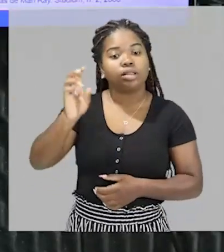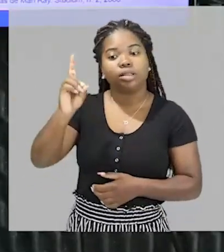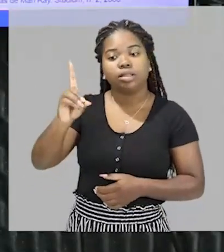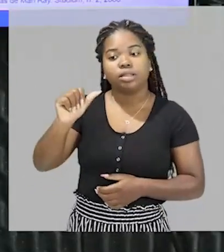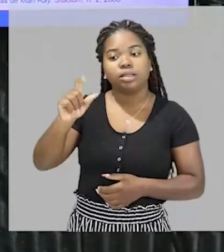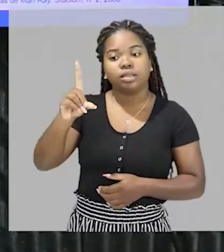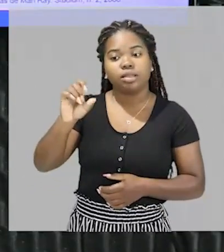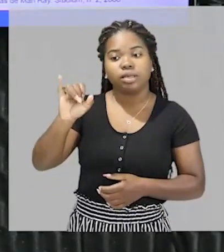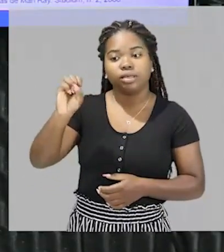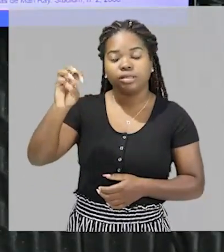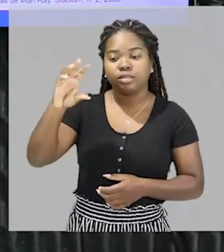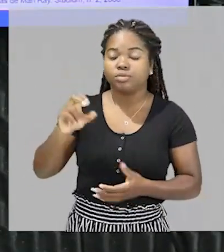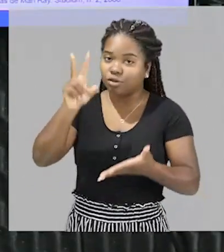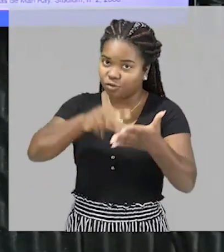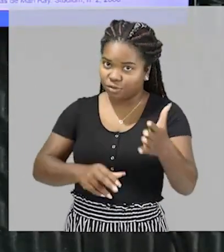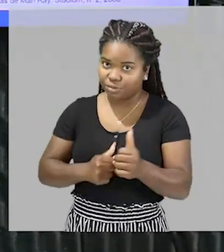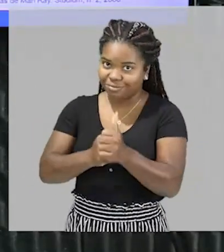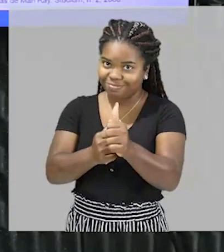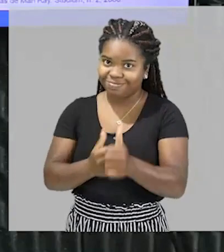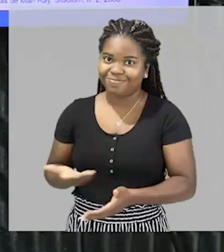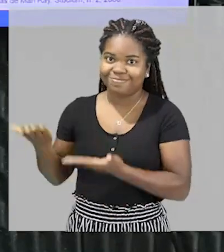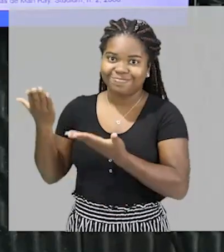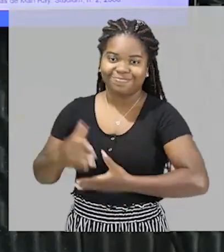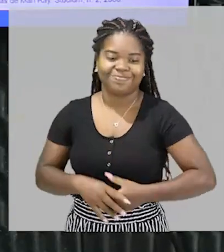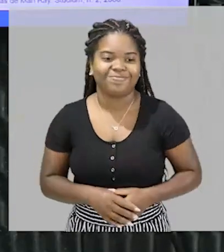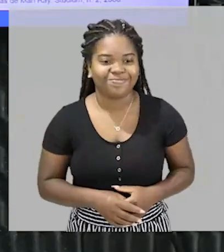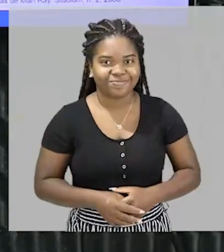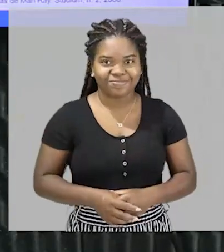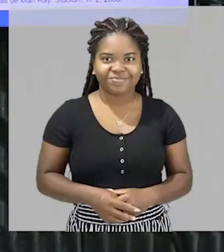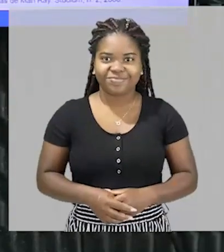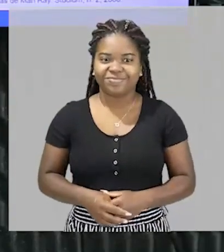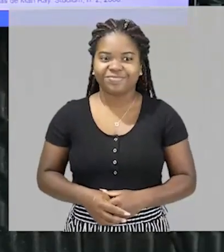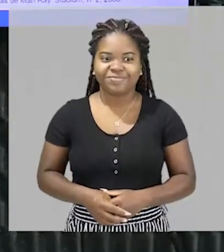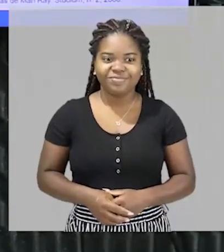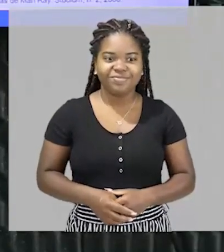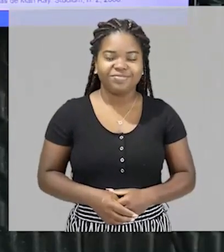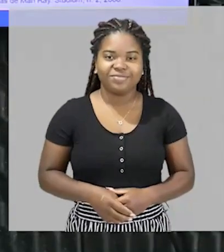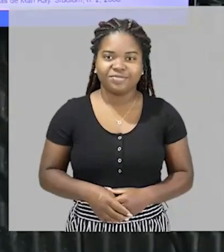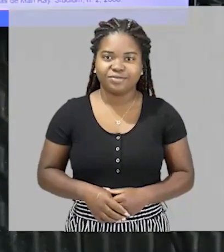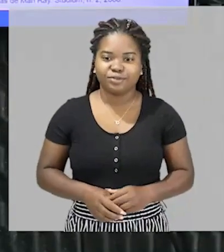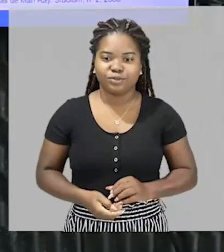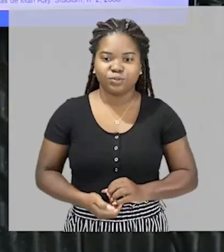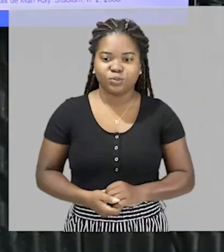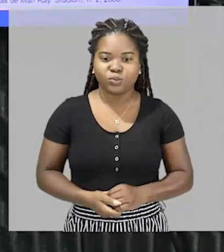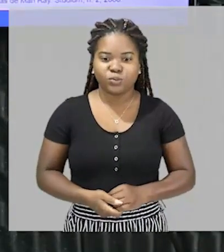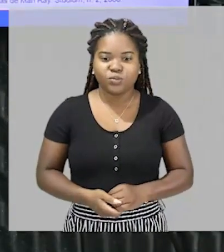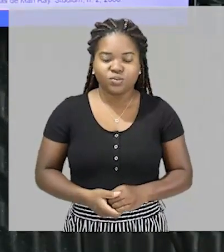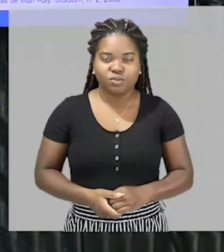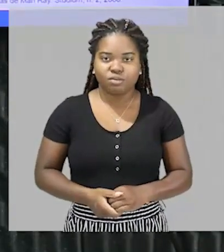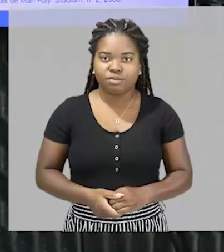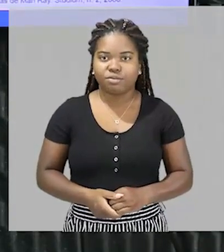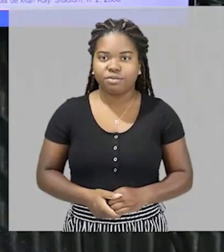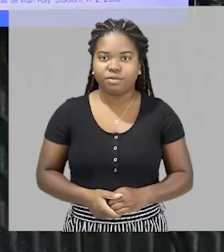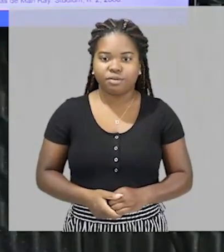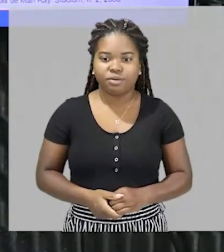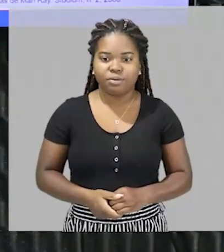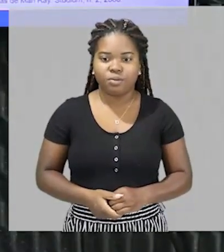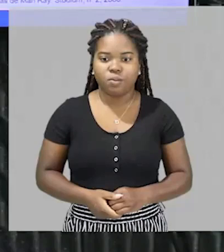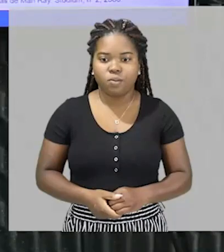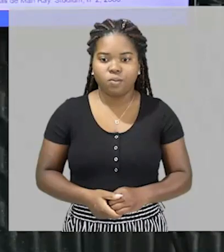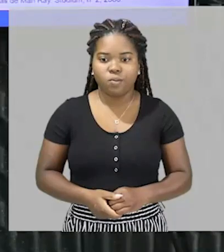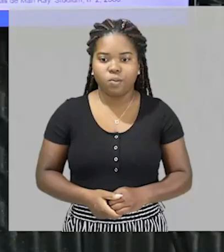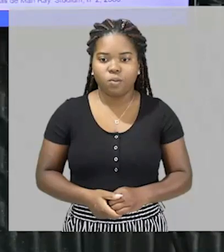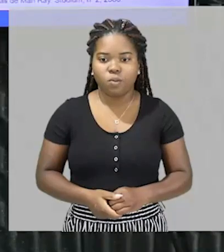o trabalho da minha intérprete maravilhosa. Enem de 2018, texto 1. Também chamado de impressões ou